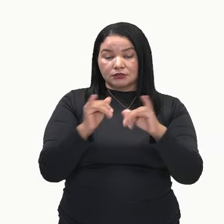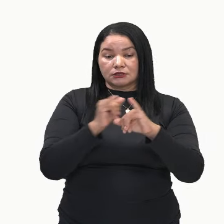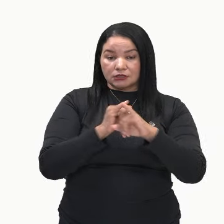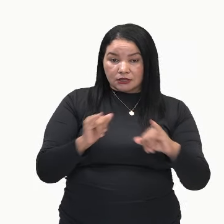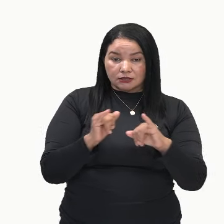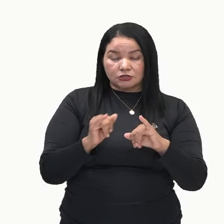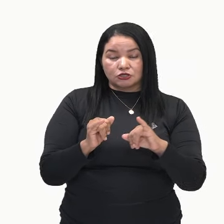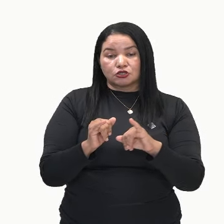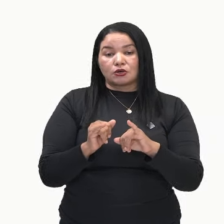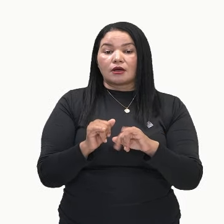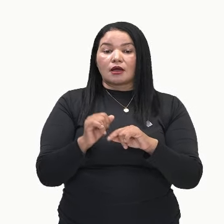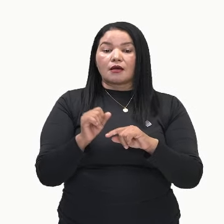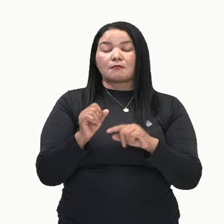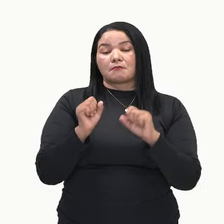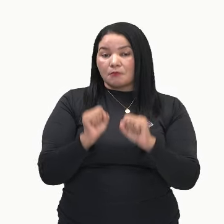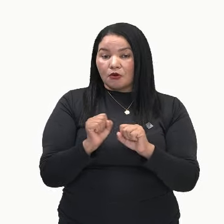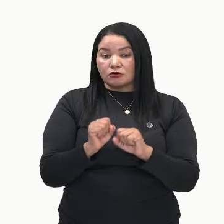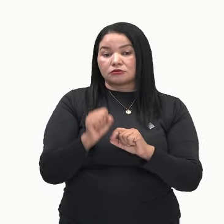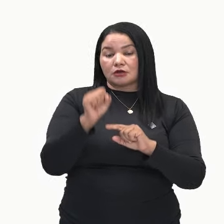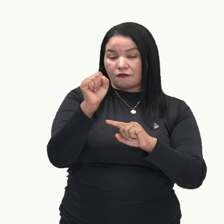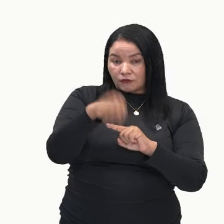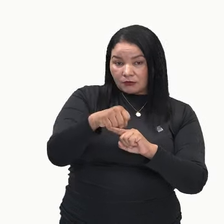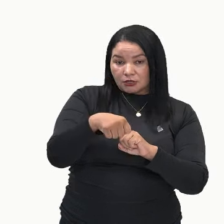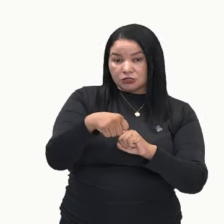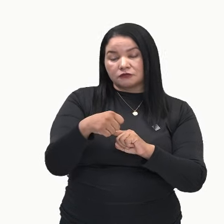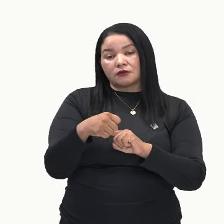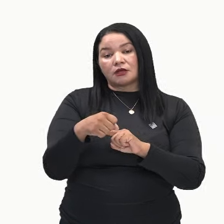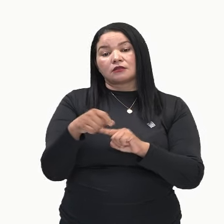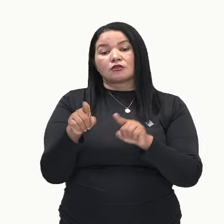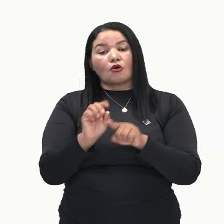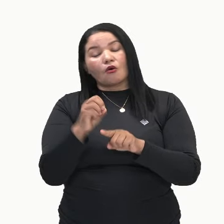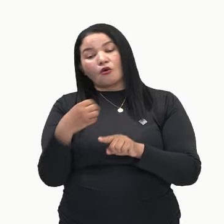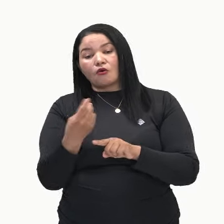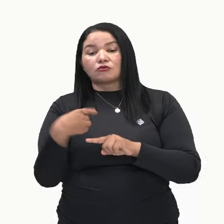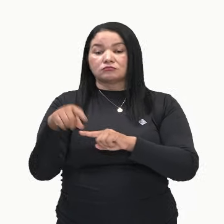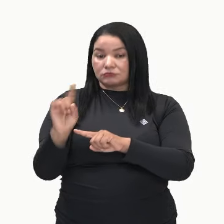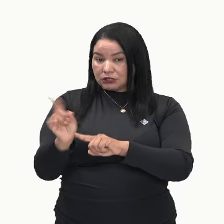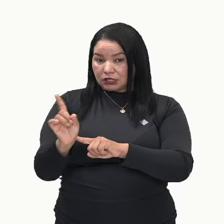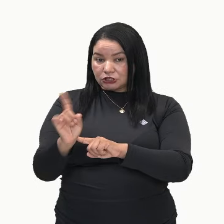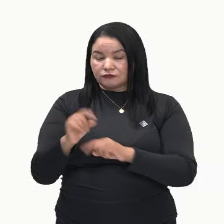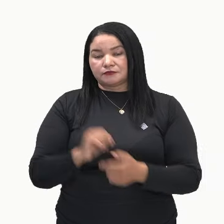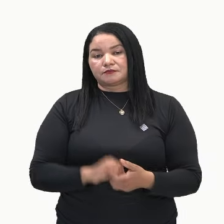declaração afirmativa ou uma declaração negativa.